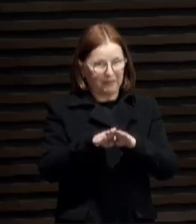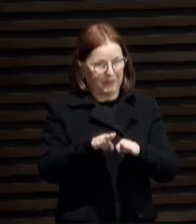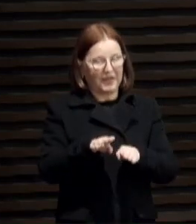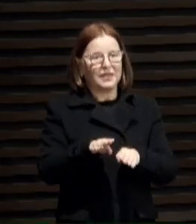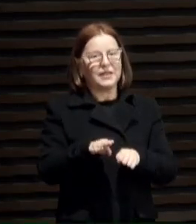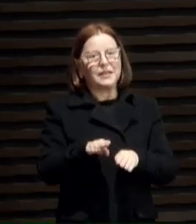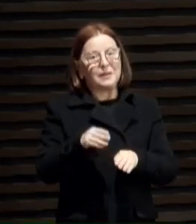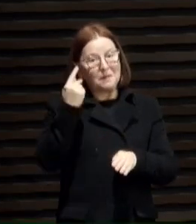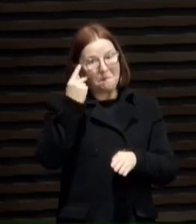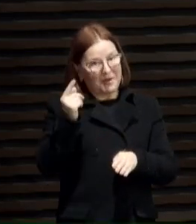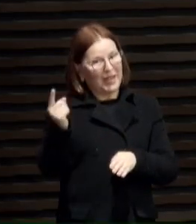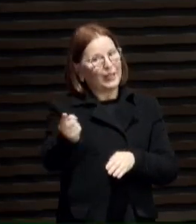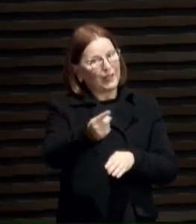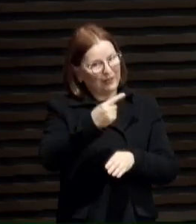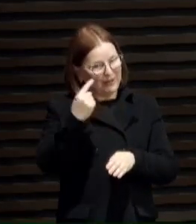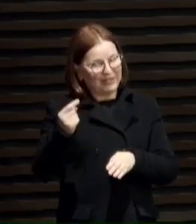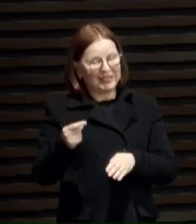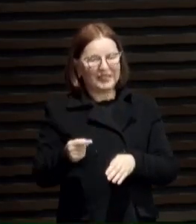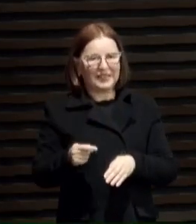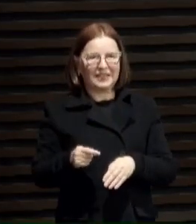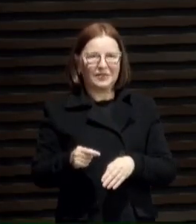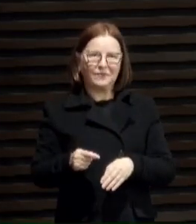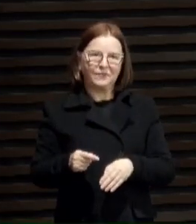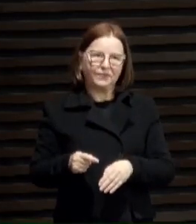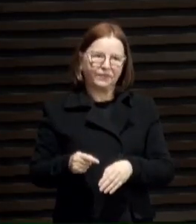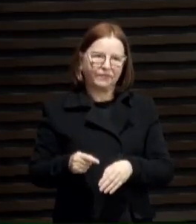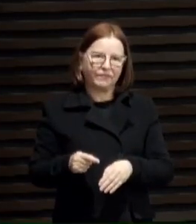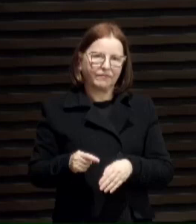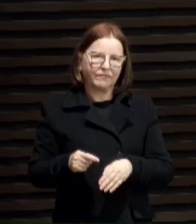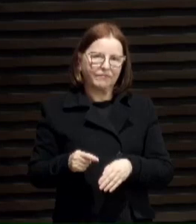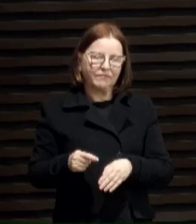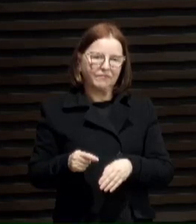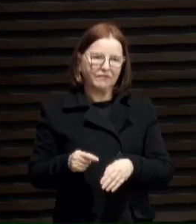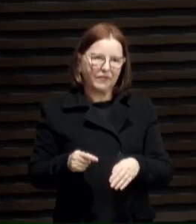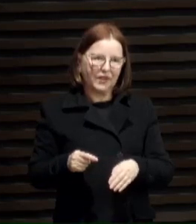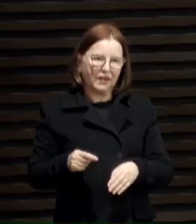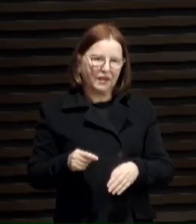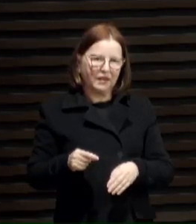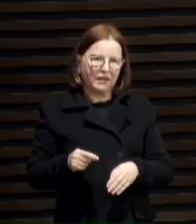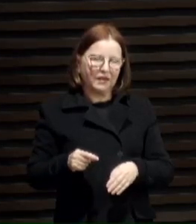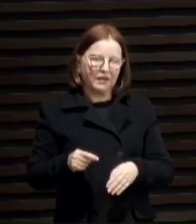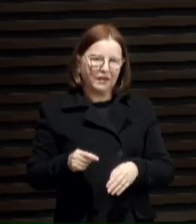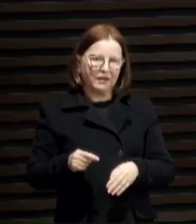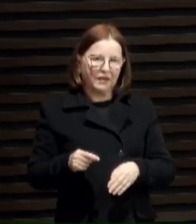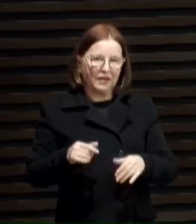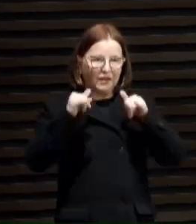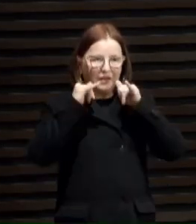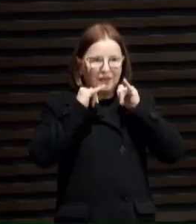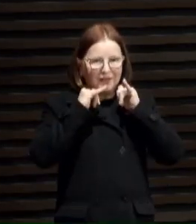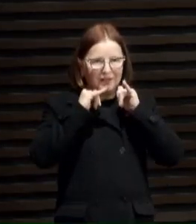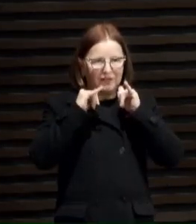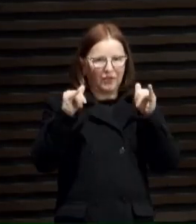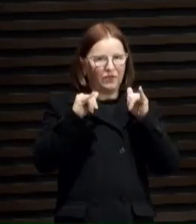é como se fosse uma palavra que vai nos chamar a atenção para como é que está o